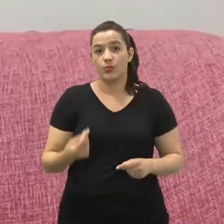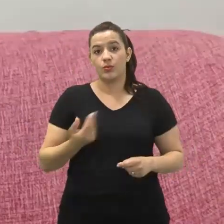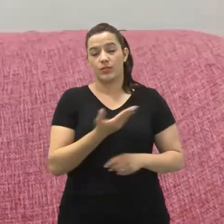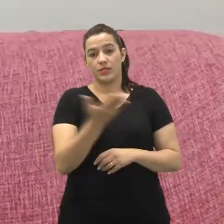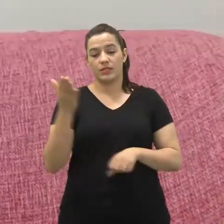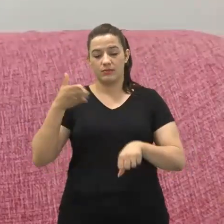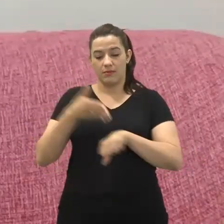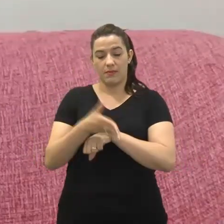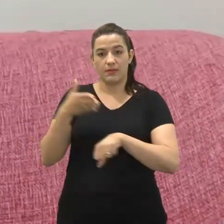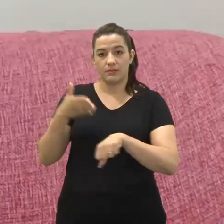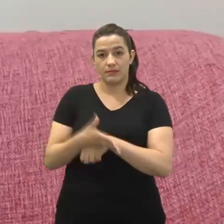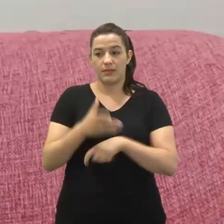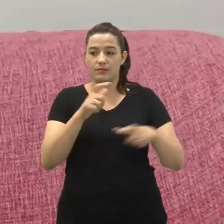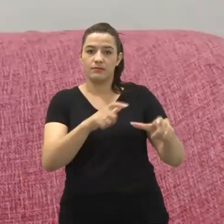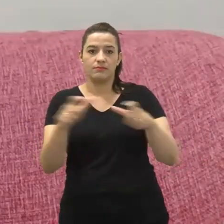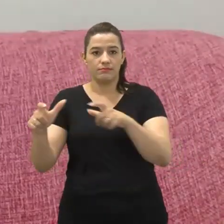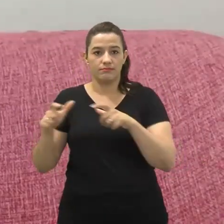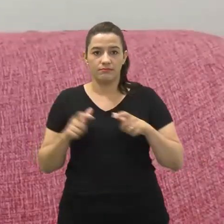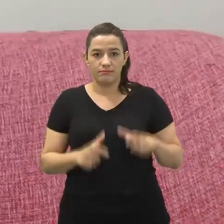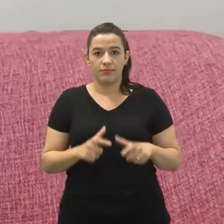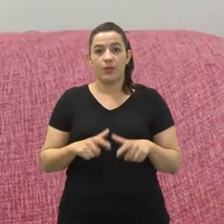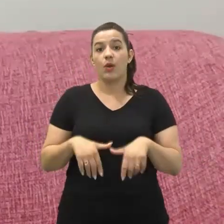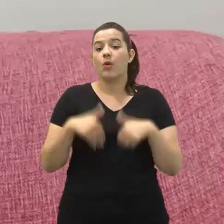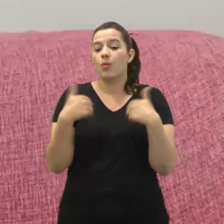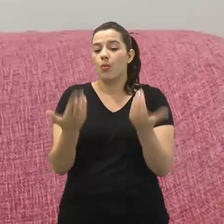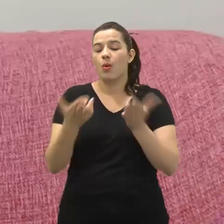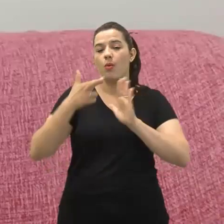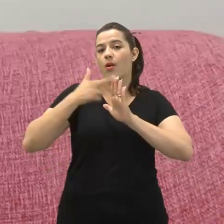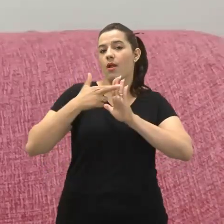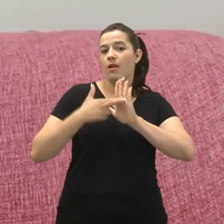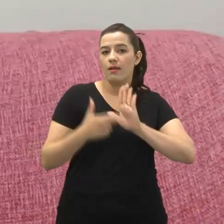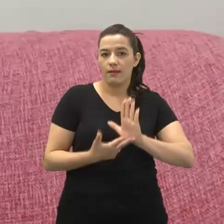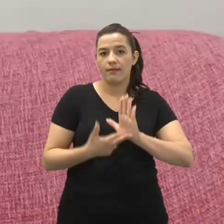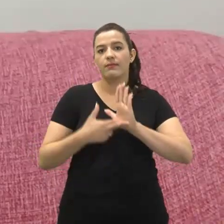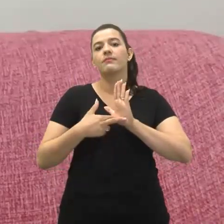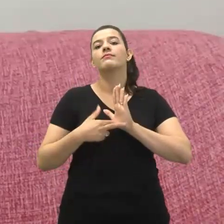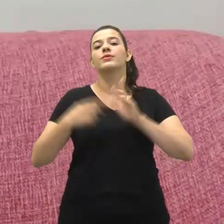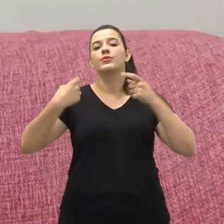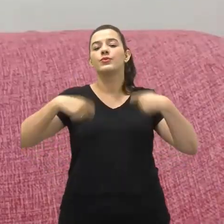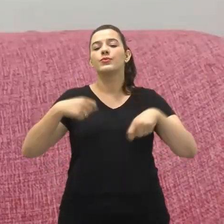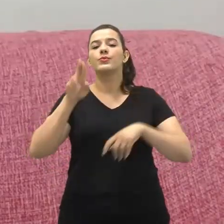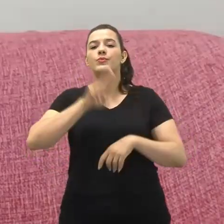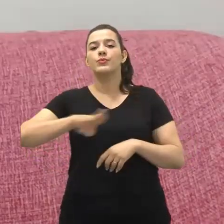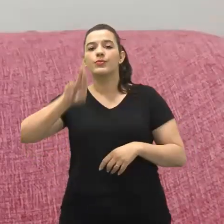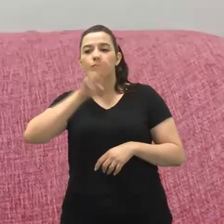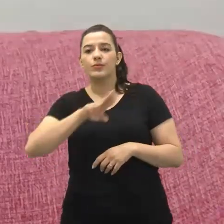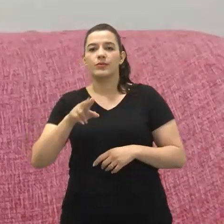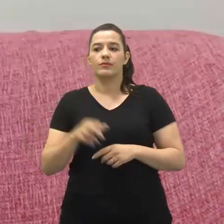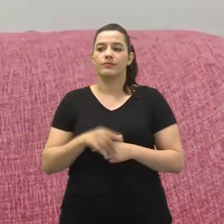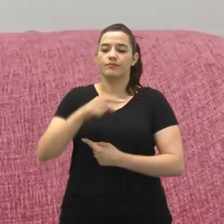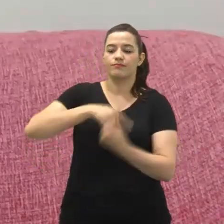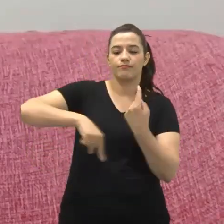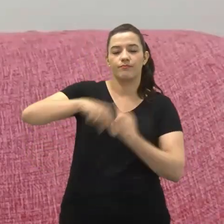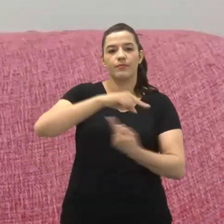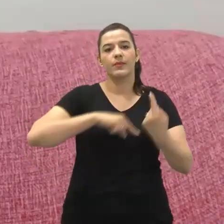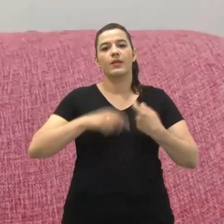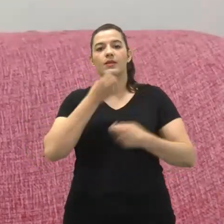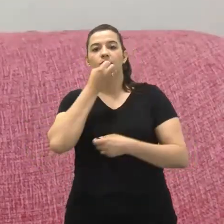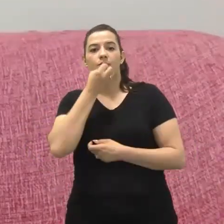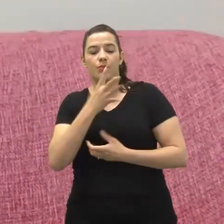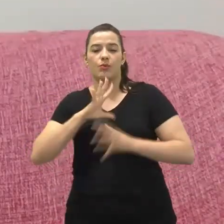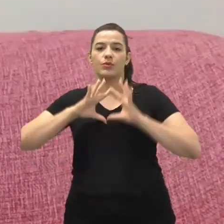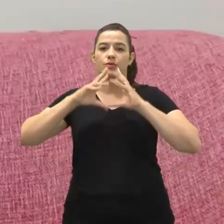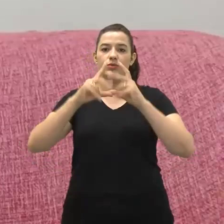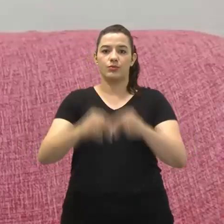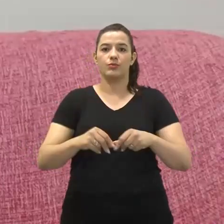irão participar desses ambientes Quais são as regras de utilização deles para que a relação seja boa